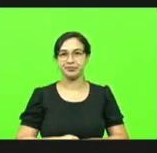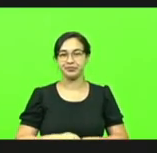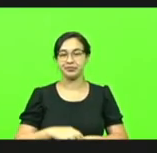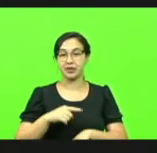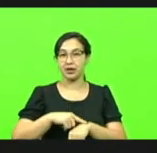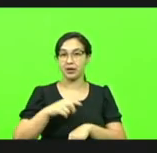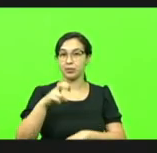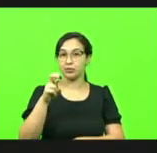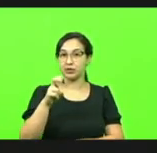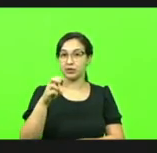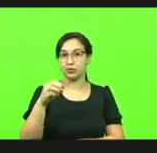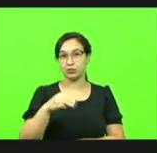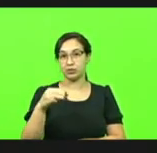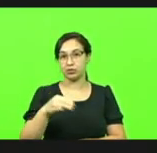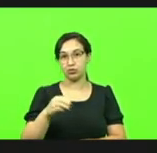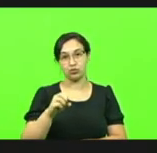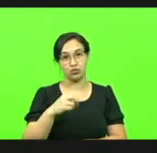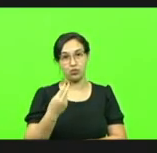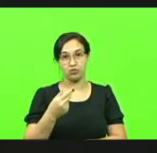minutos, Renata.